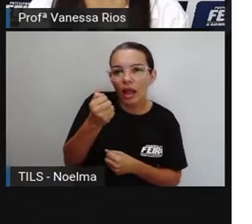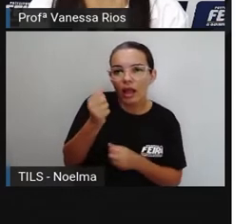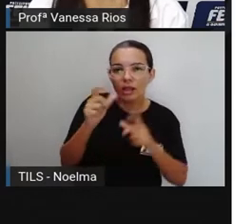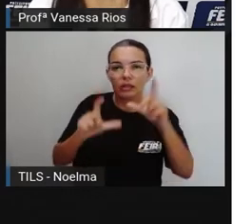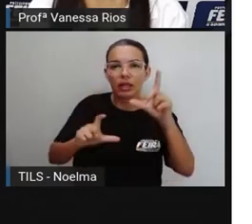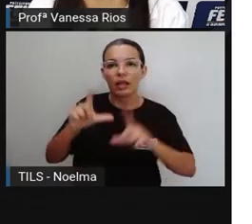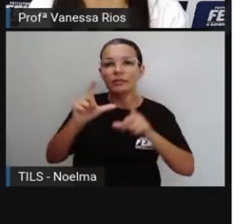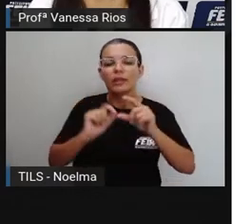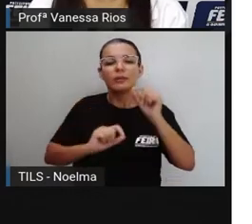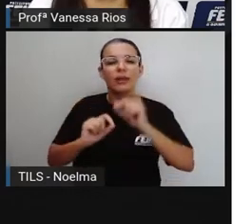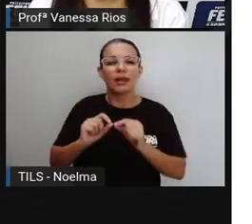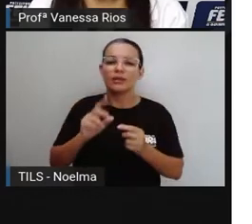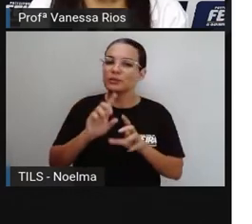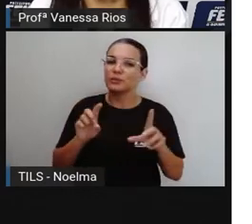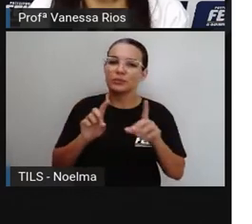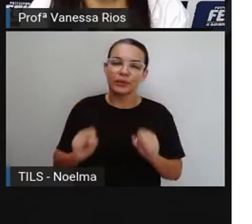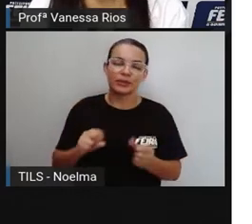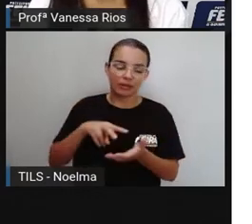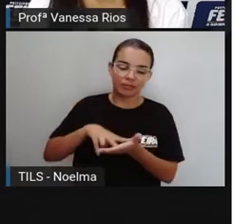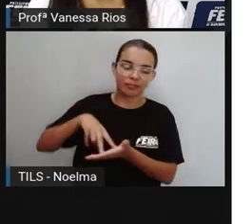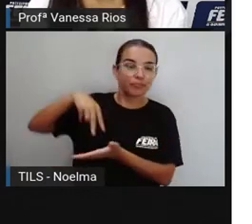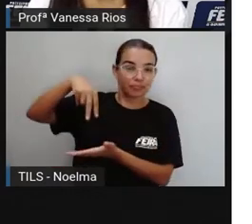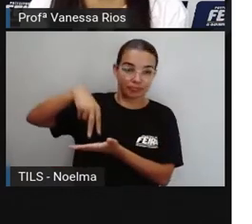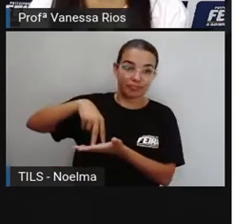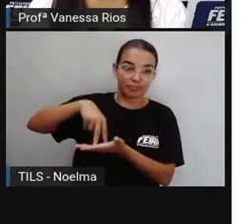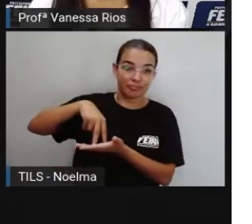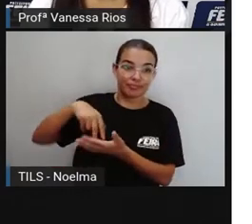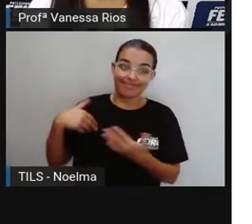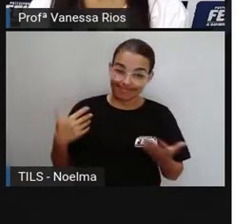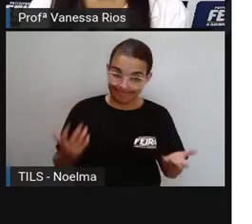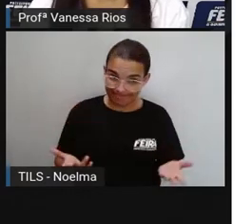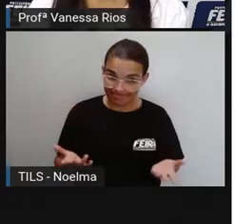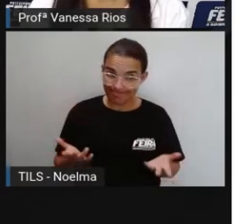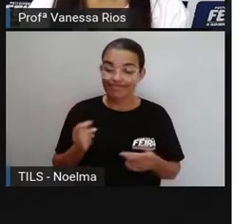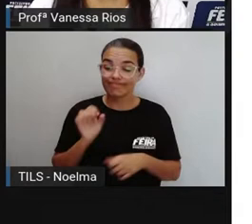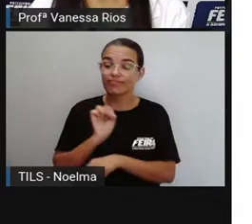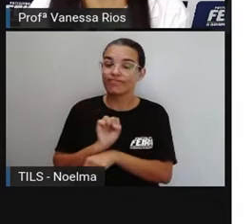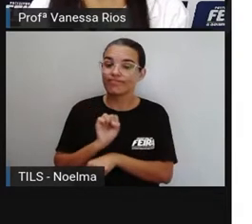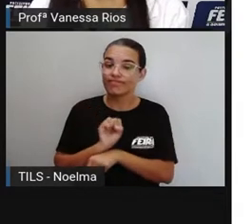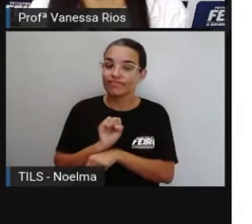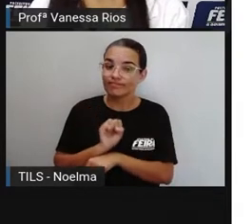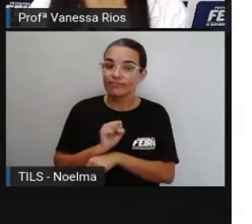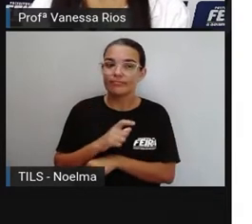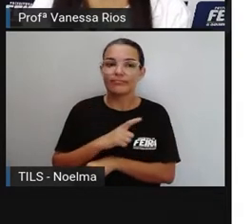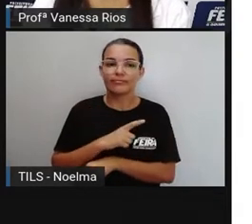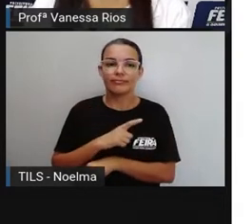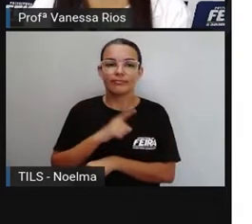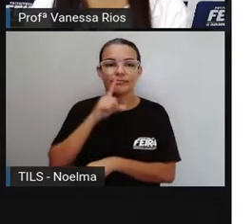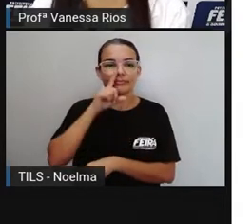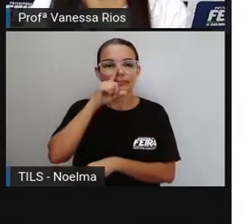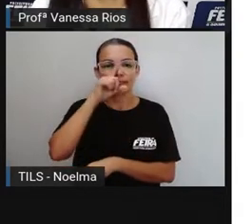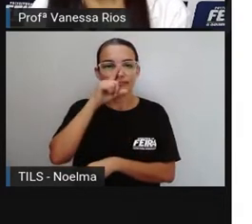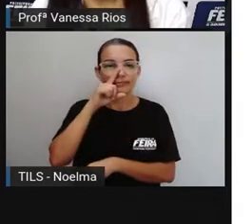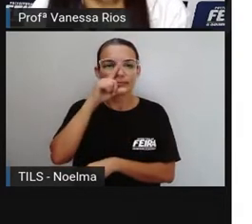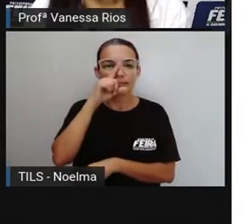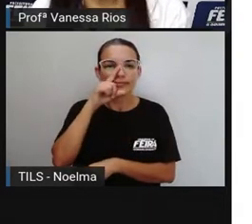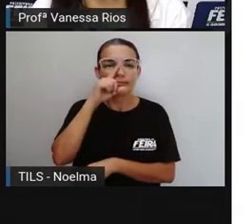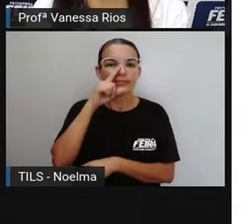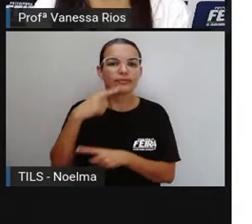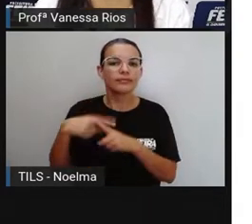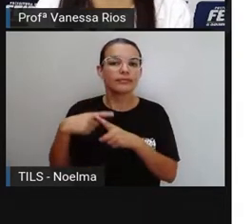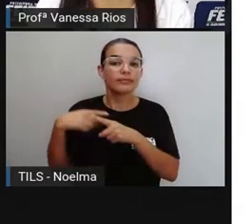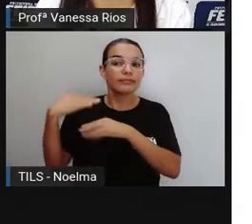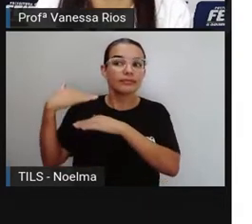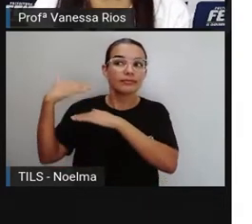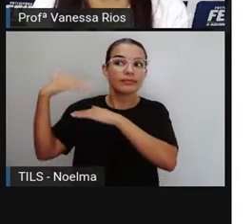aí o controle remoto e nem se levanta. Então, esse sedentarismo tem sido algo que é crescente, né? E que